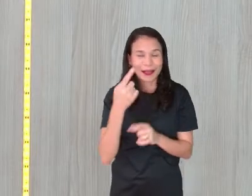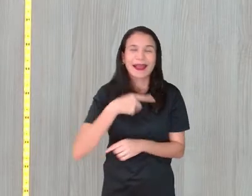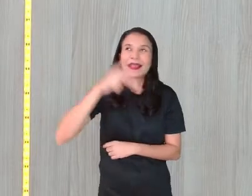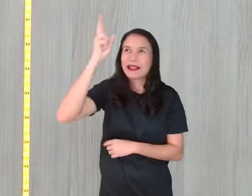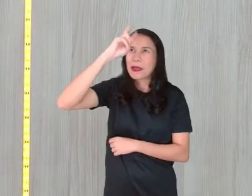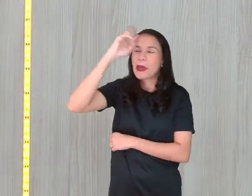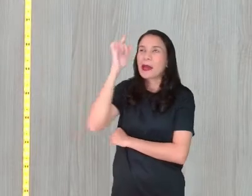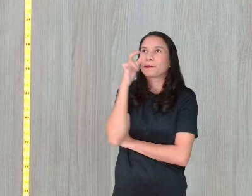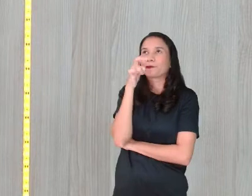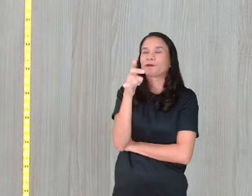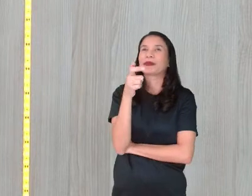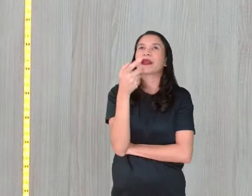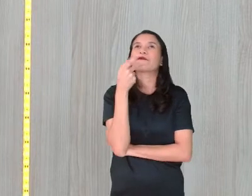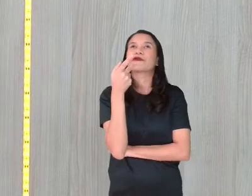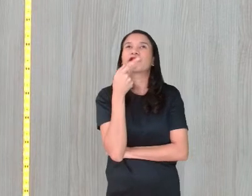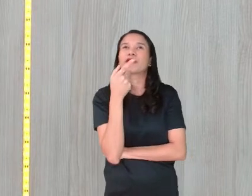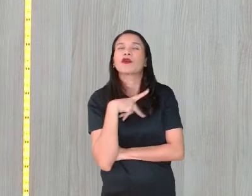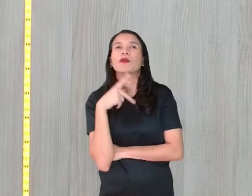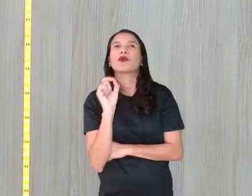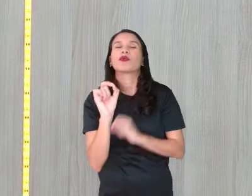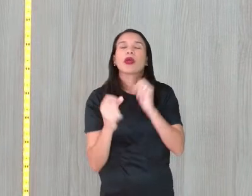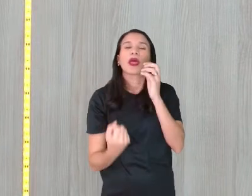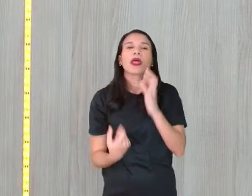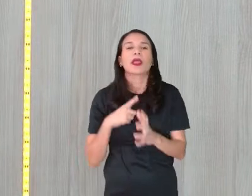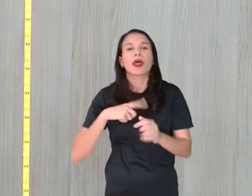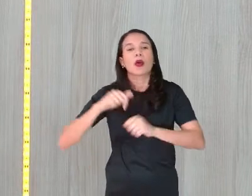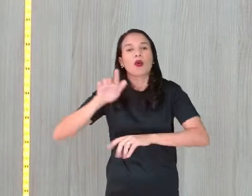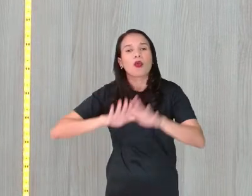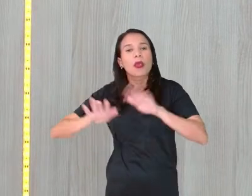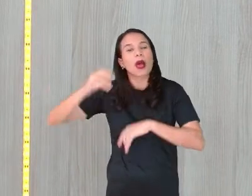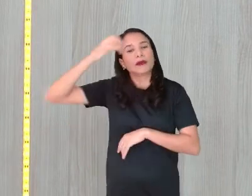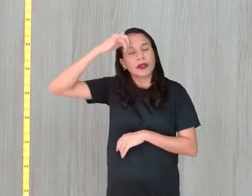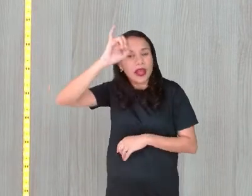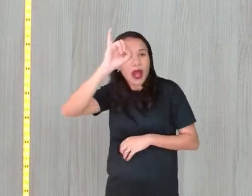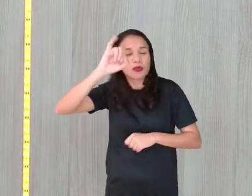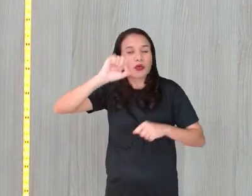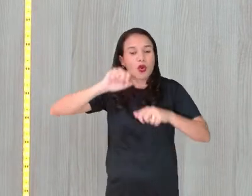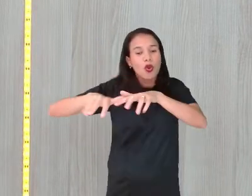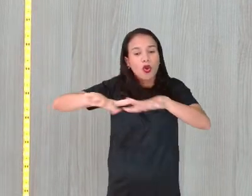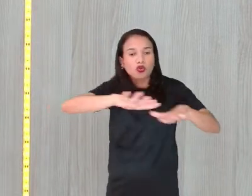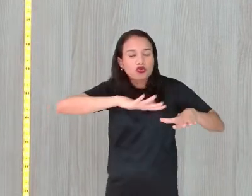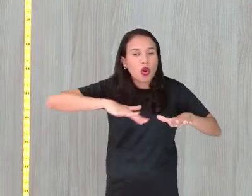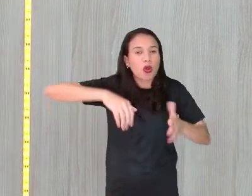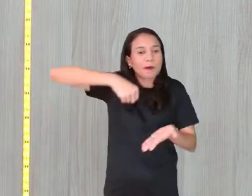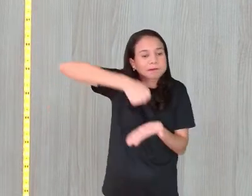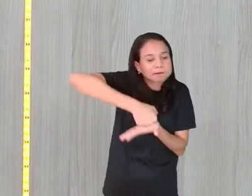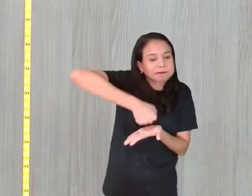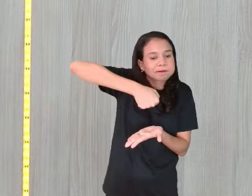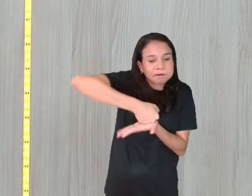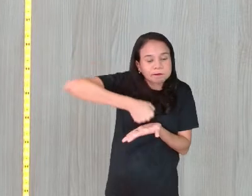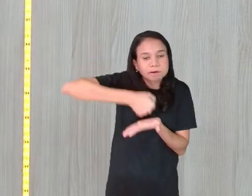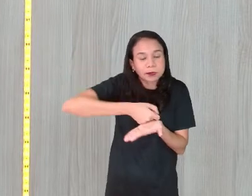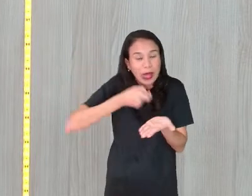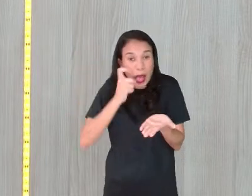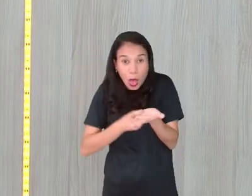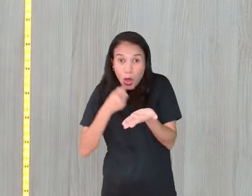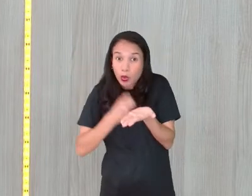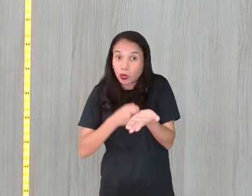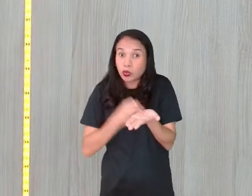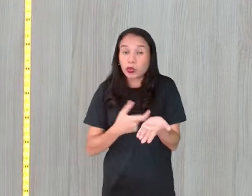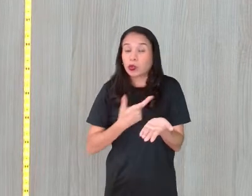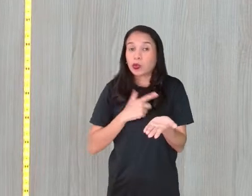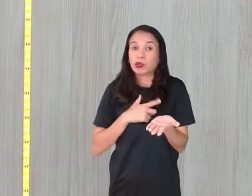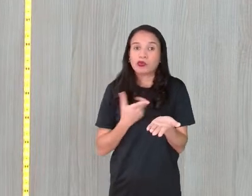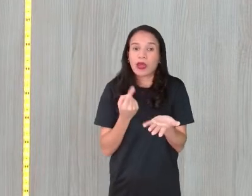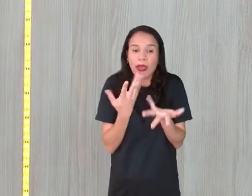uma coisa interessante. Você falou aí da criação de gado na compactação do solo. Consequentemente, ele fica mais duro e aí não há